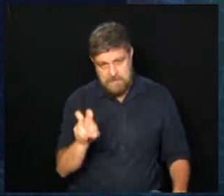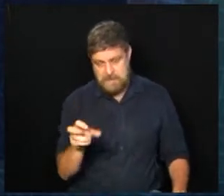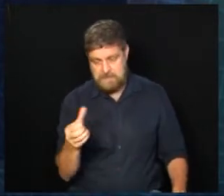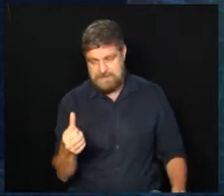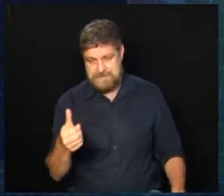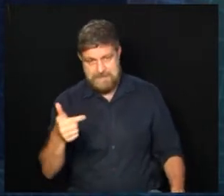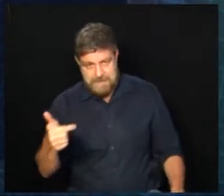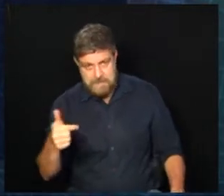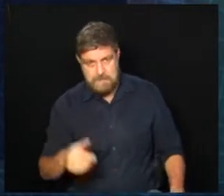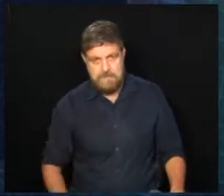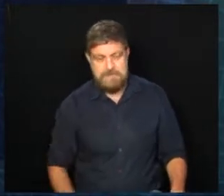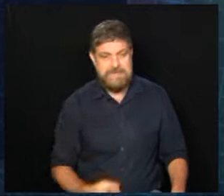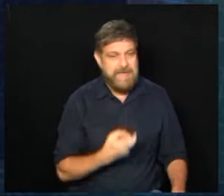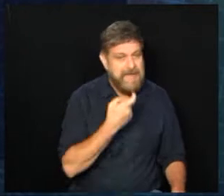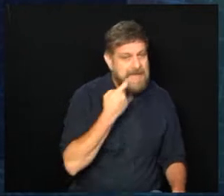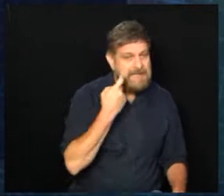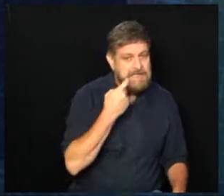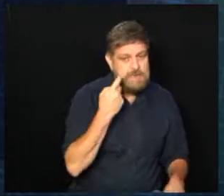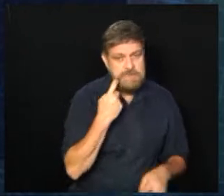15.562. Itatiba,